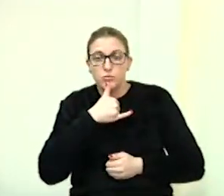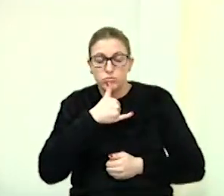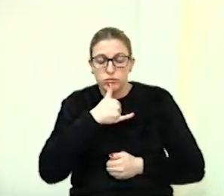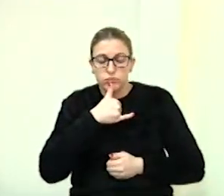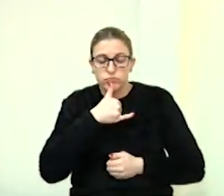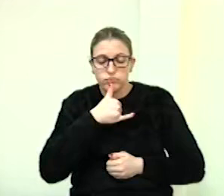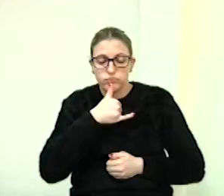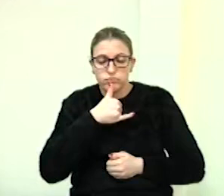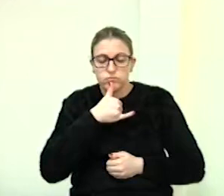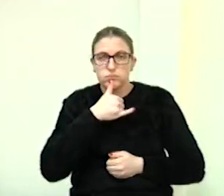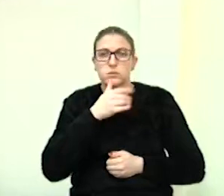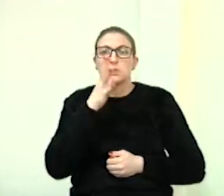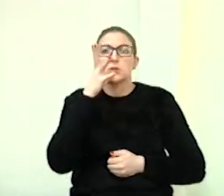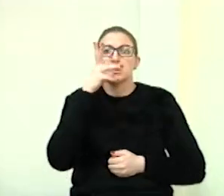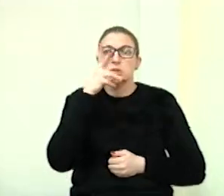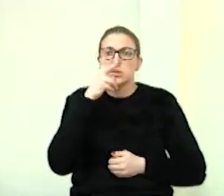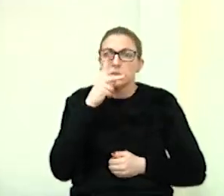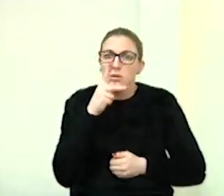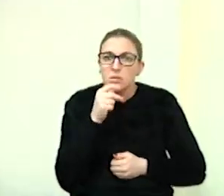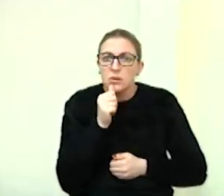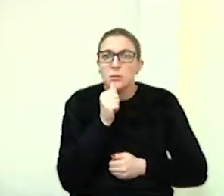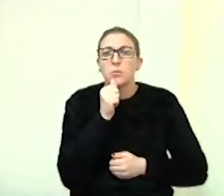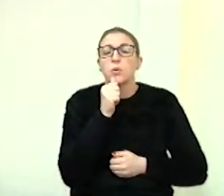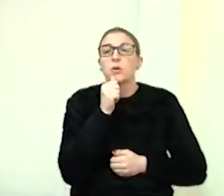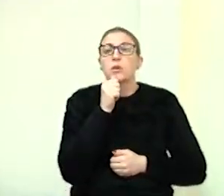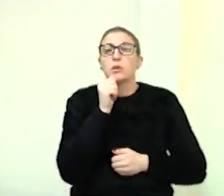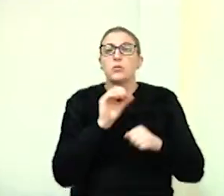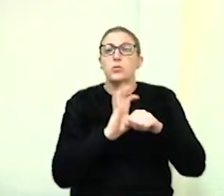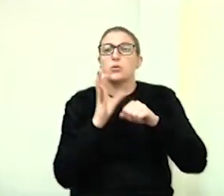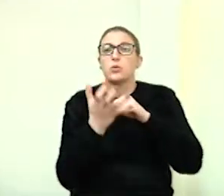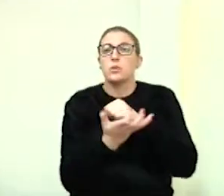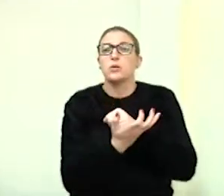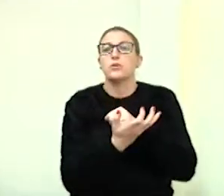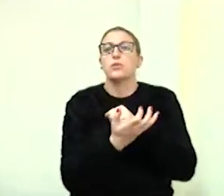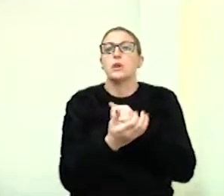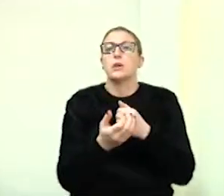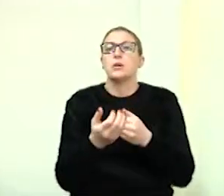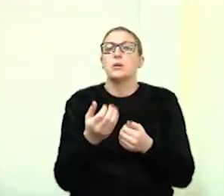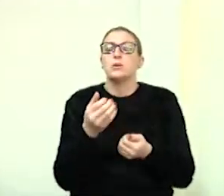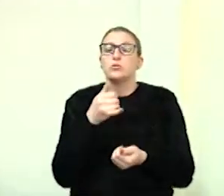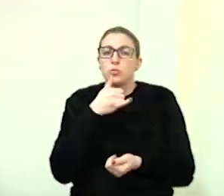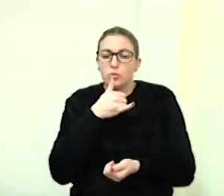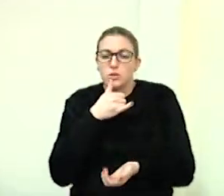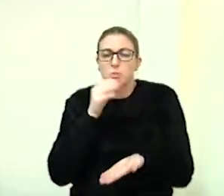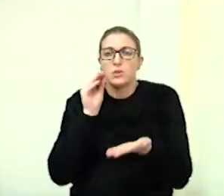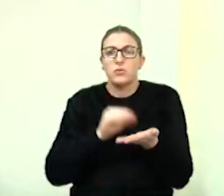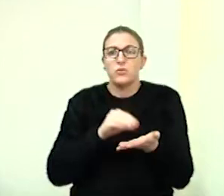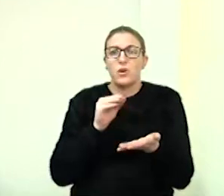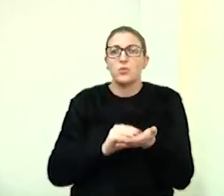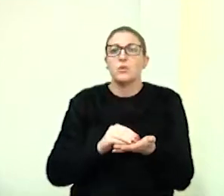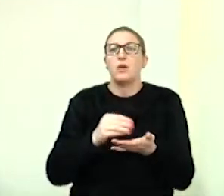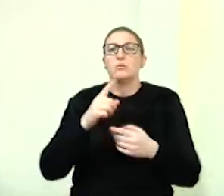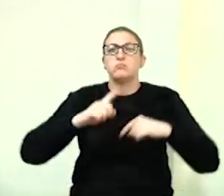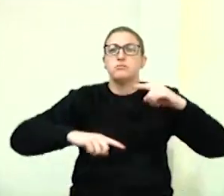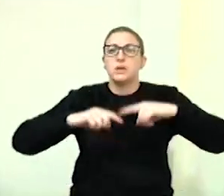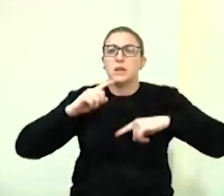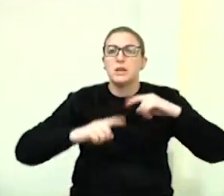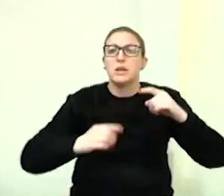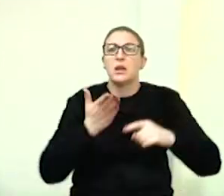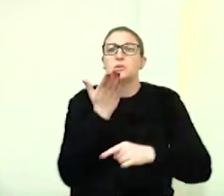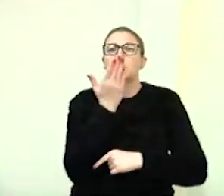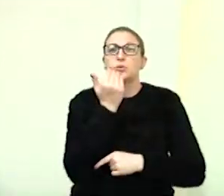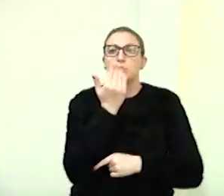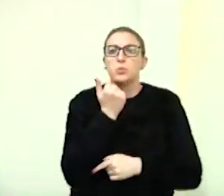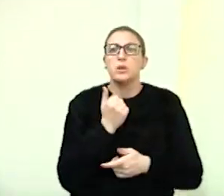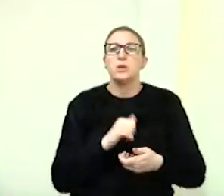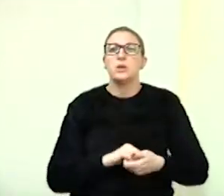não tem, não tem, vai faltar, vai faltar sacolão. E não tem... Vou dizer assim que muitas coisas que estão fazendo lá é coisa que é